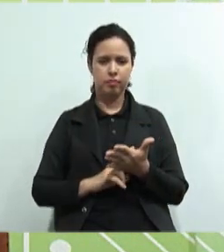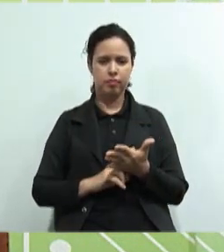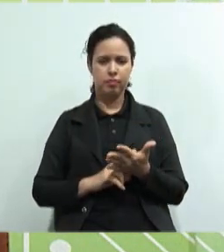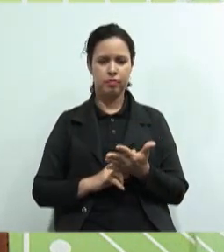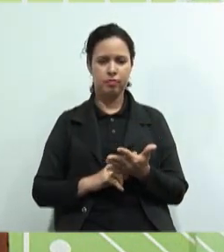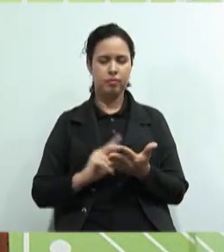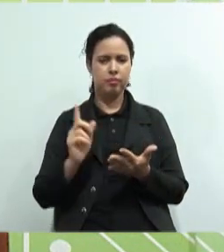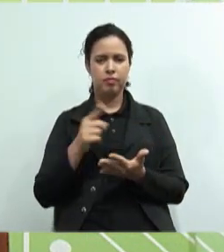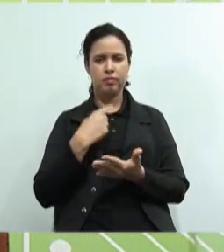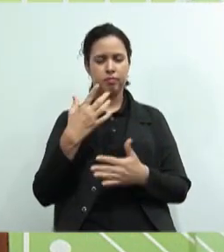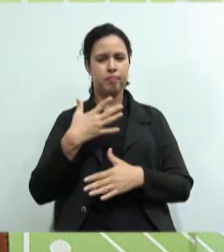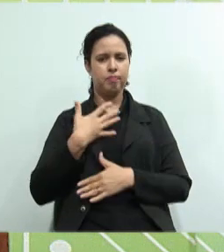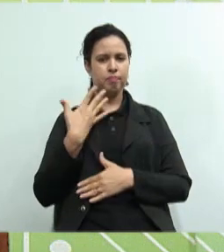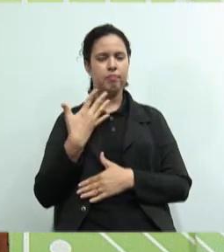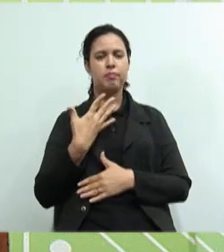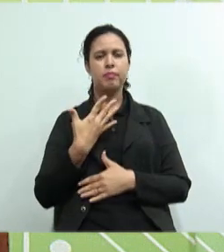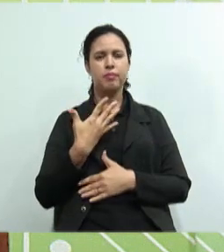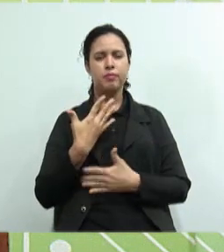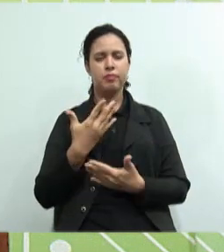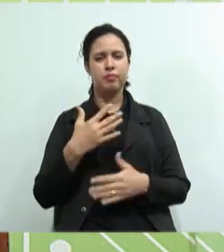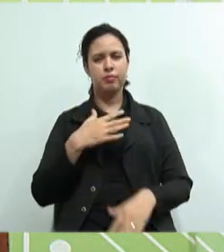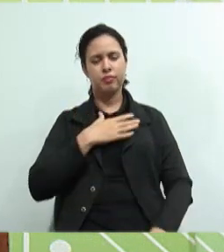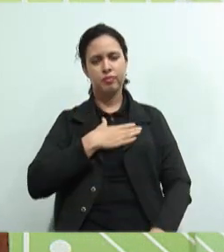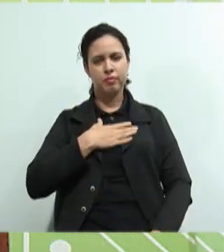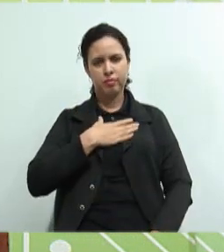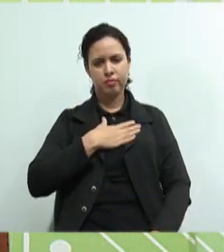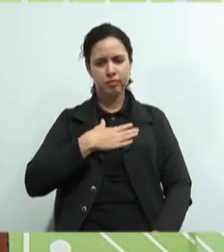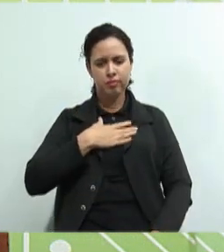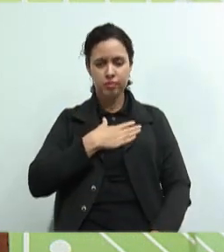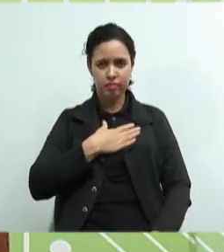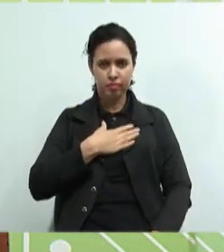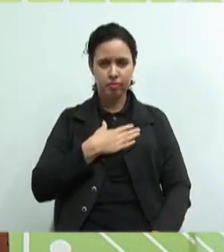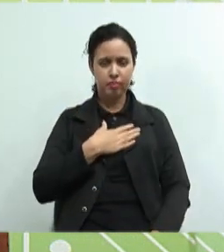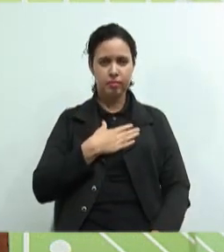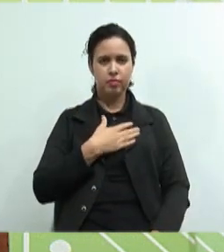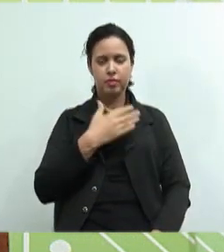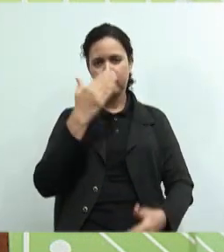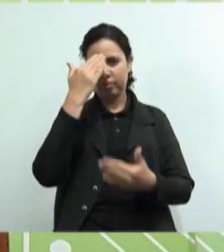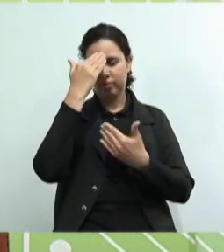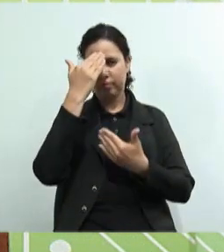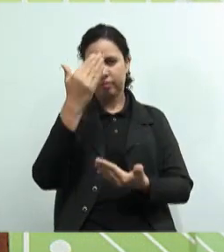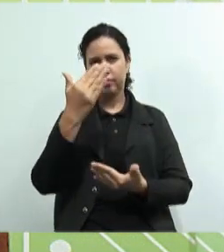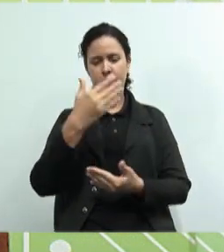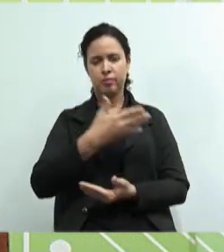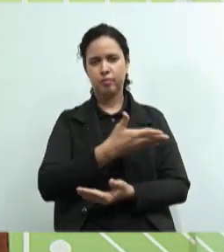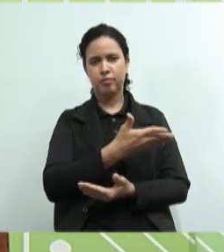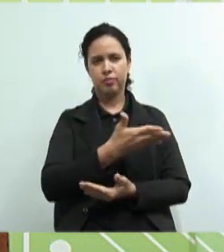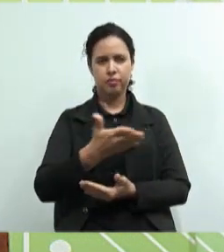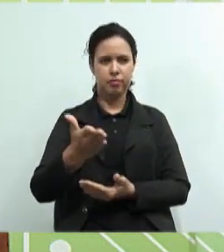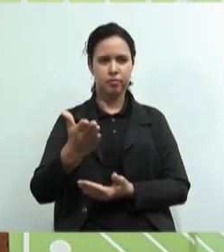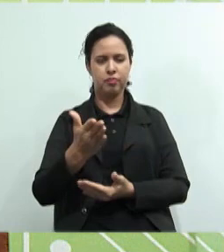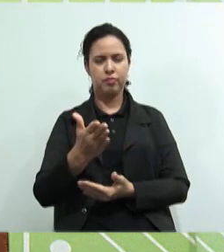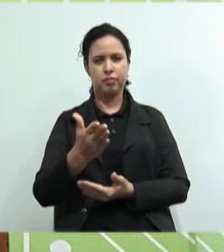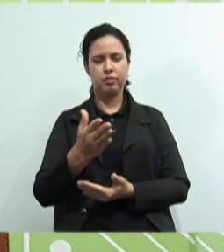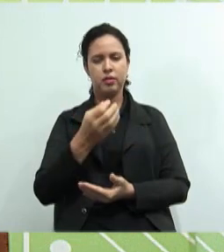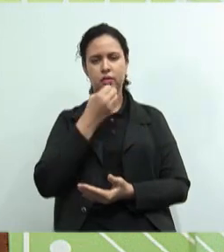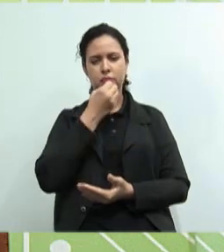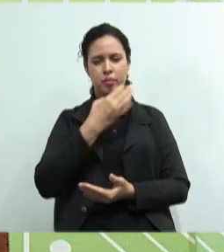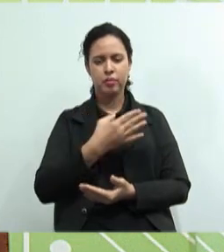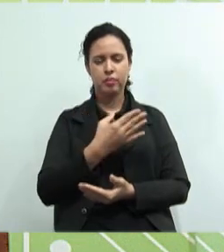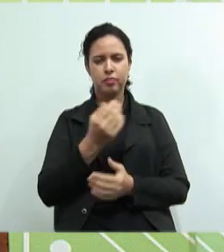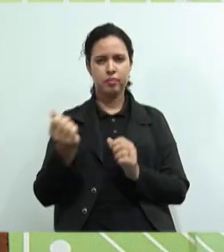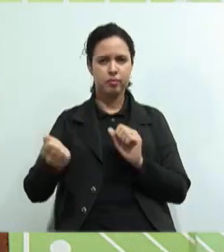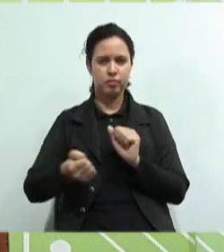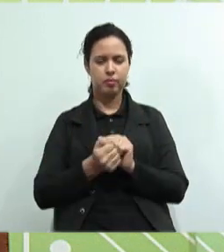fico surpreendida pelas respostas que vão além do que a gente consegue imaginar. Eu gostaria de agradecer a participação de vocês. É sempre muito bom quando a gente consegue